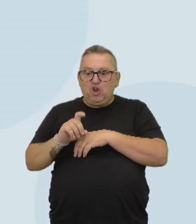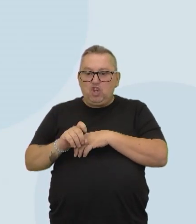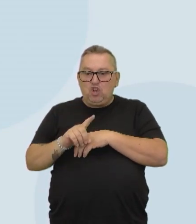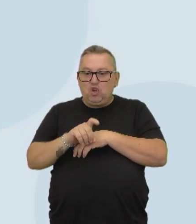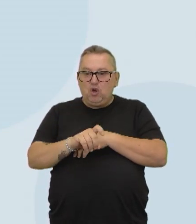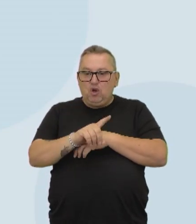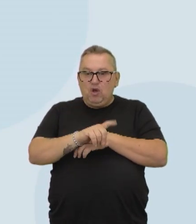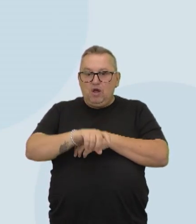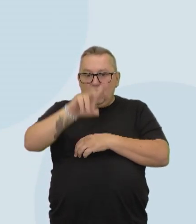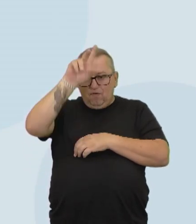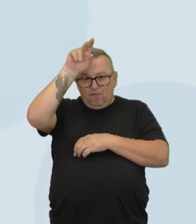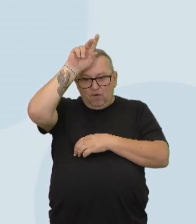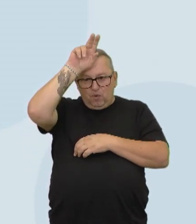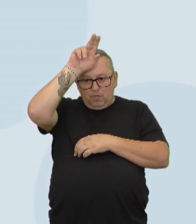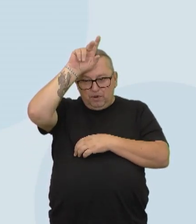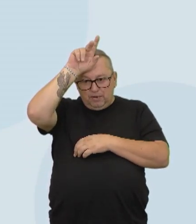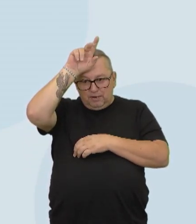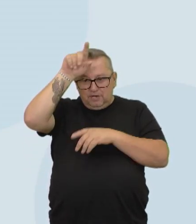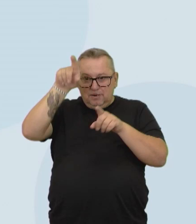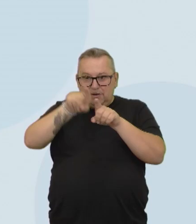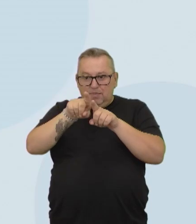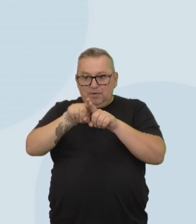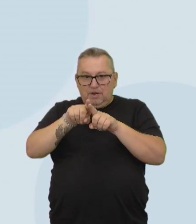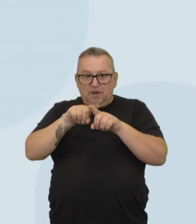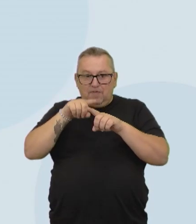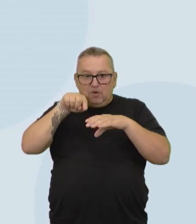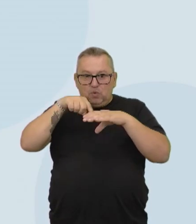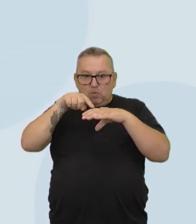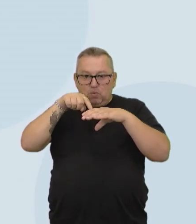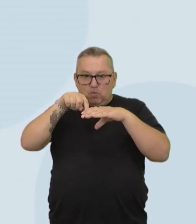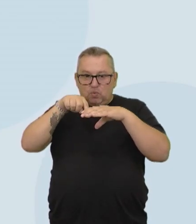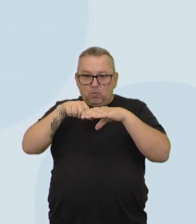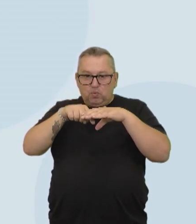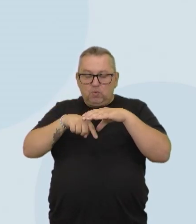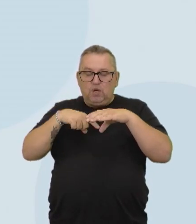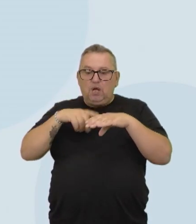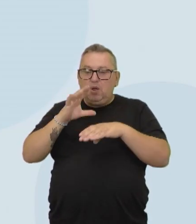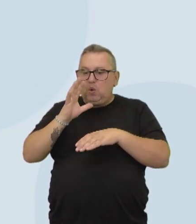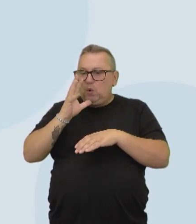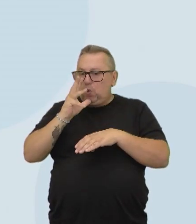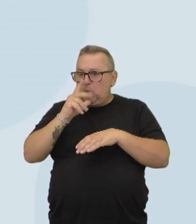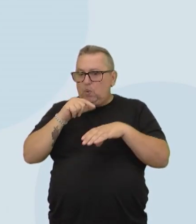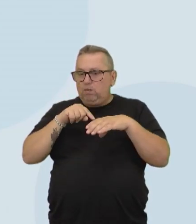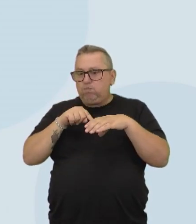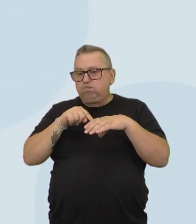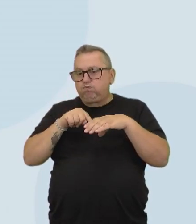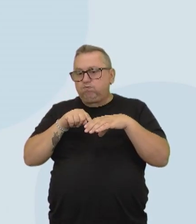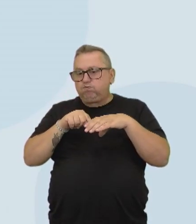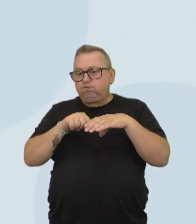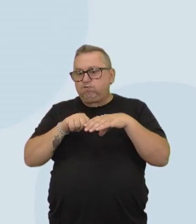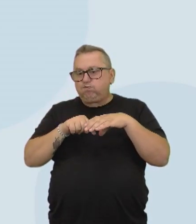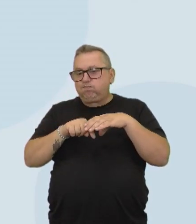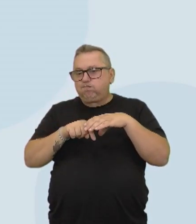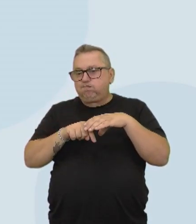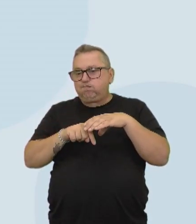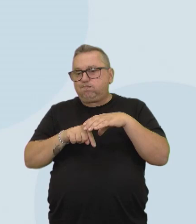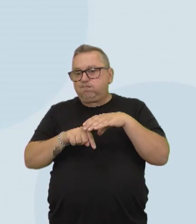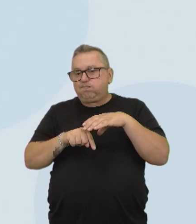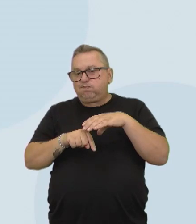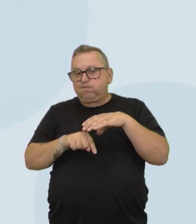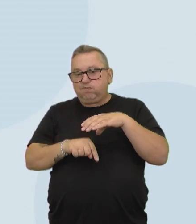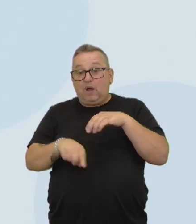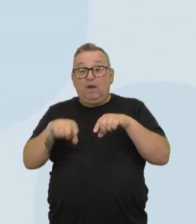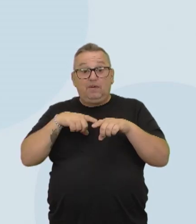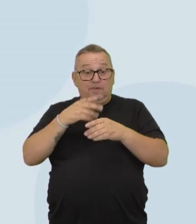minhocas, formigas e cupins, que vão desgastando as rochas de forma lenta no relevo da terra. Isso aí nós tivemos